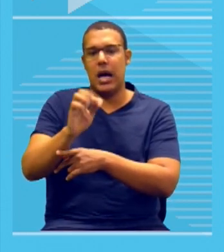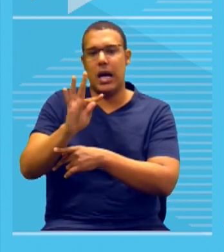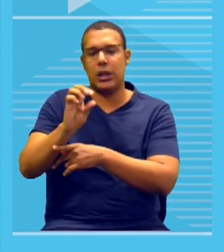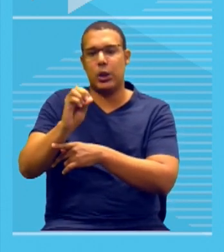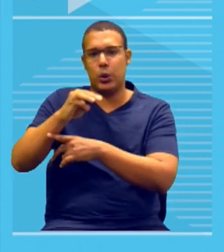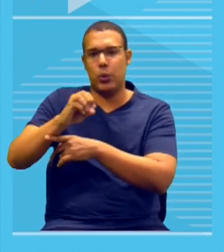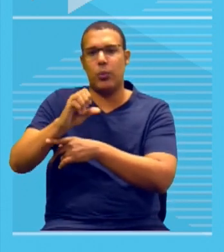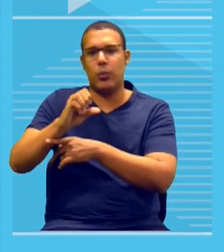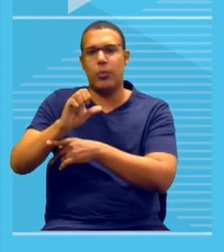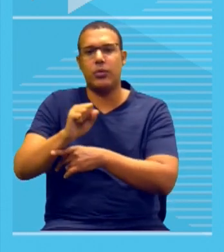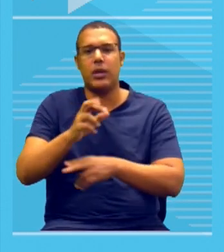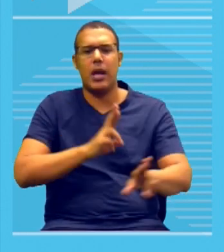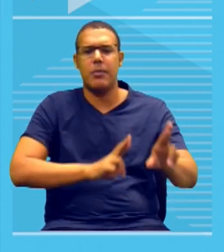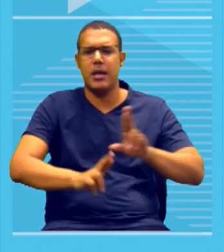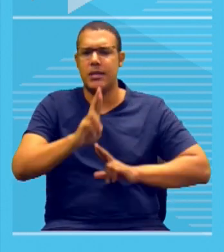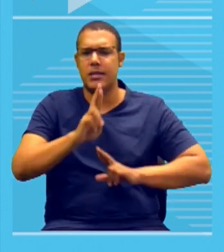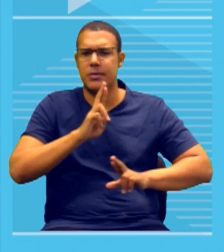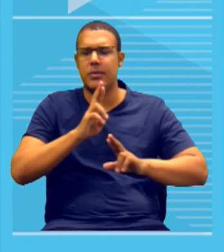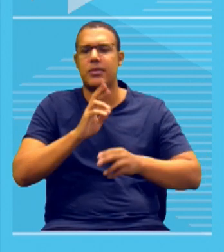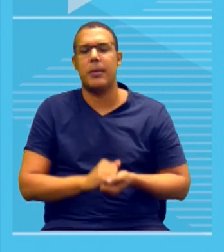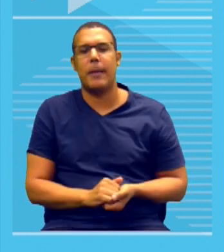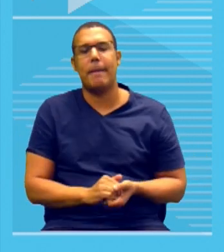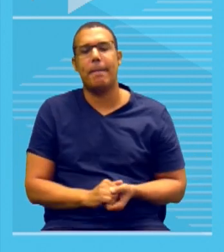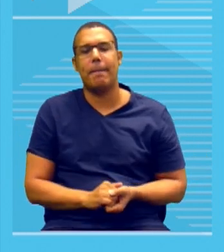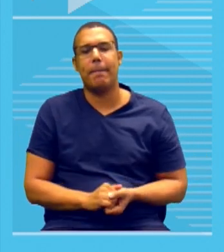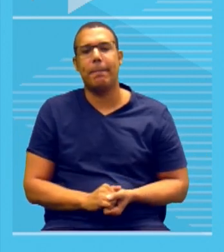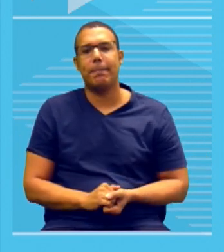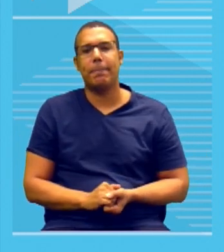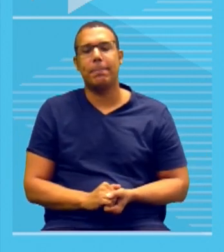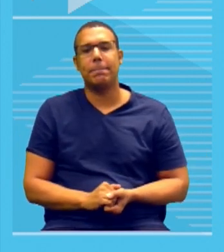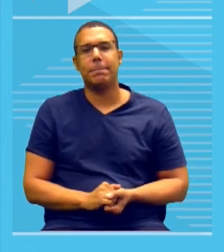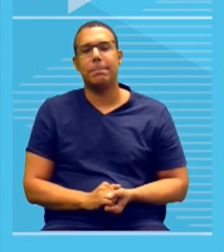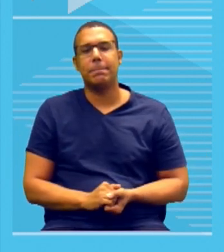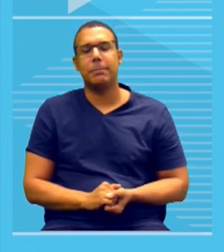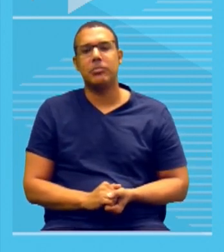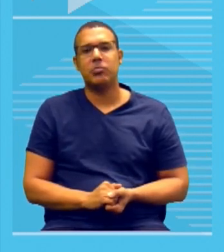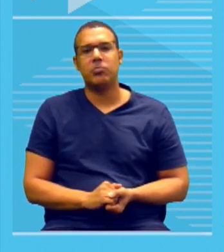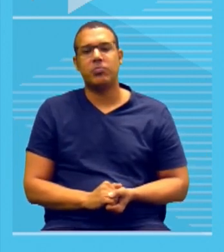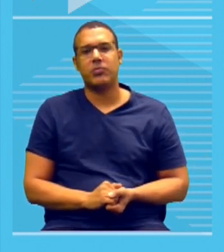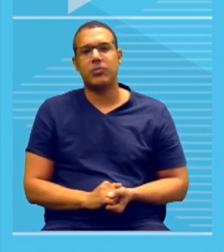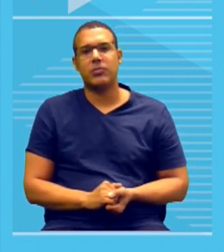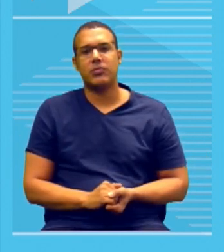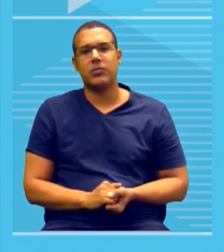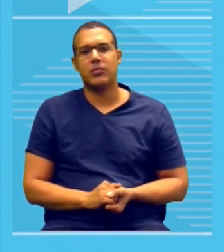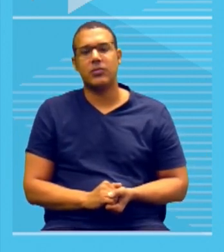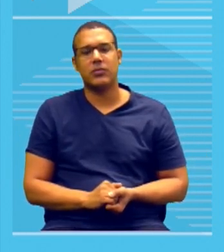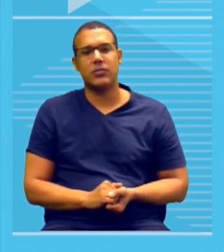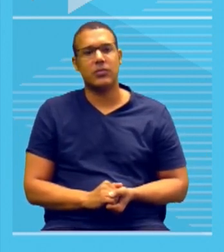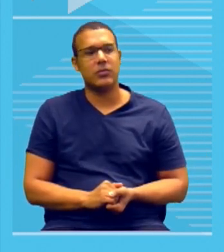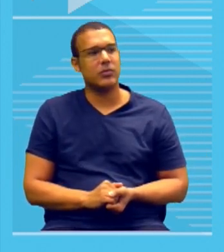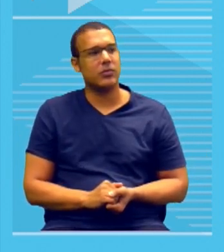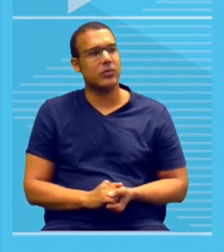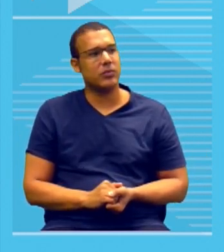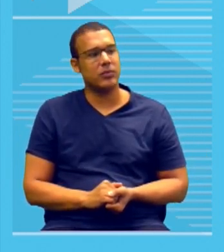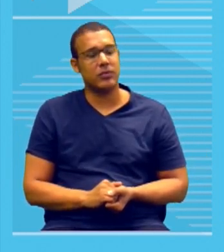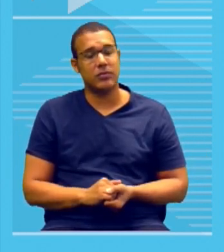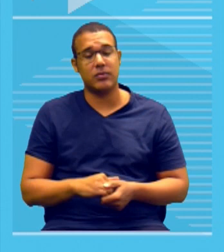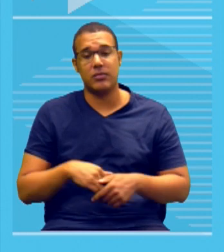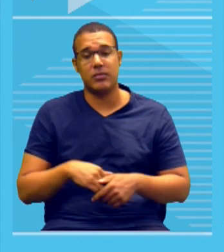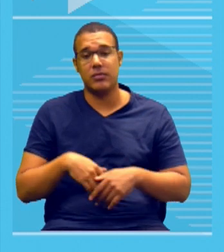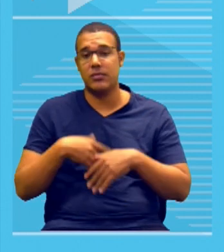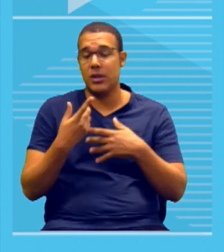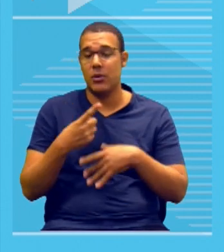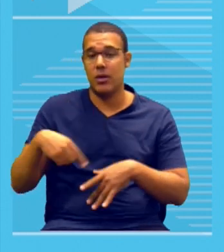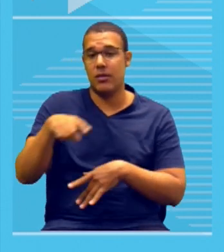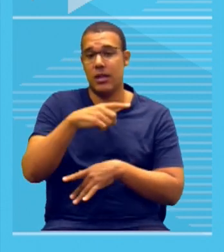diga não mas de algo vamos lá galerinha bem Enquanto vocês estão pensando